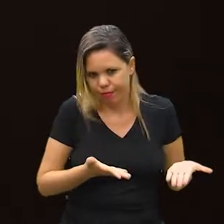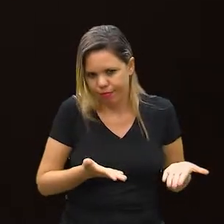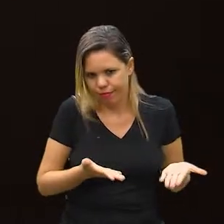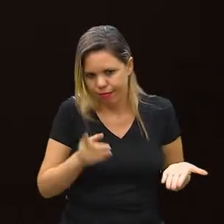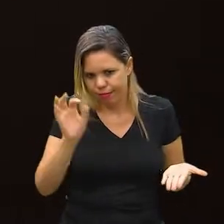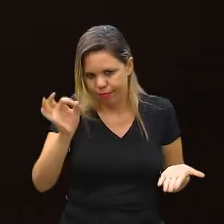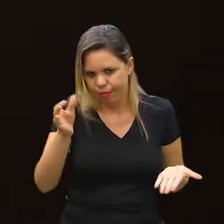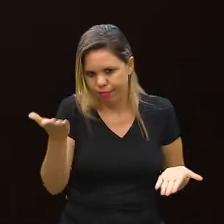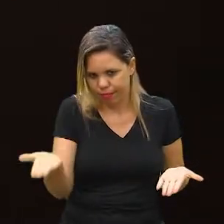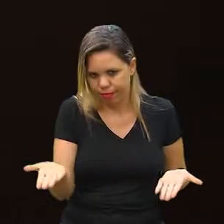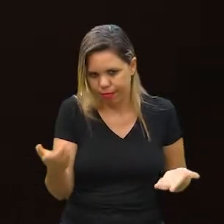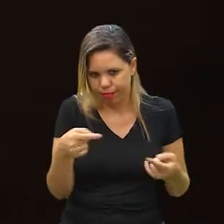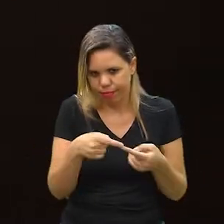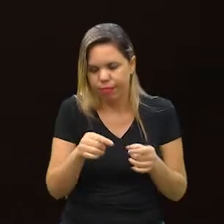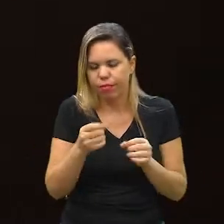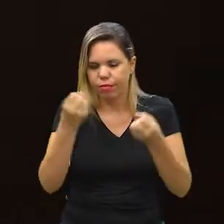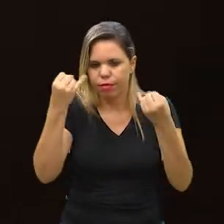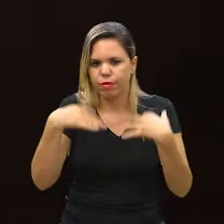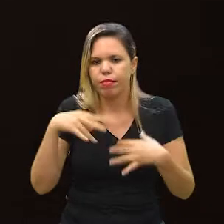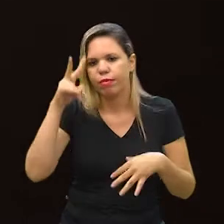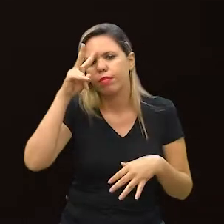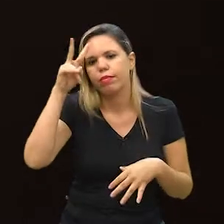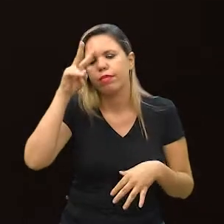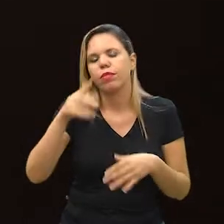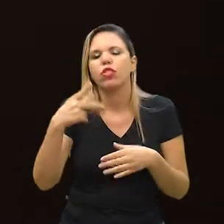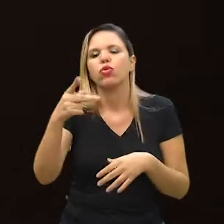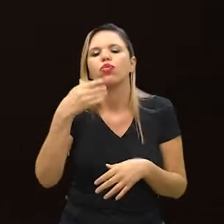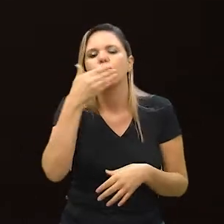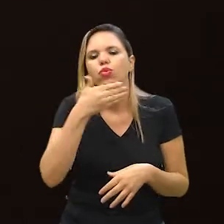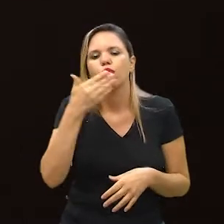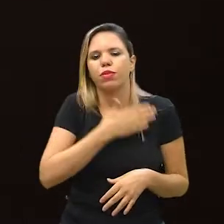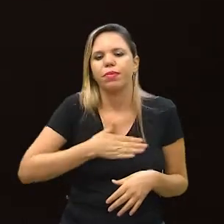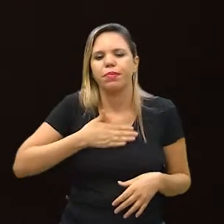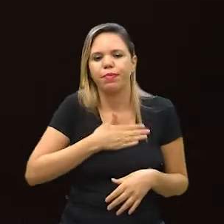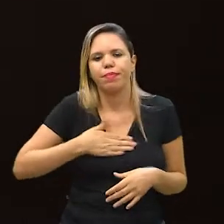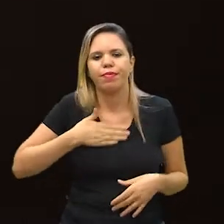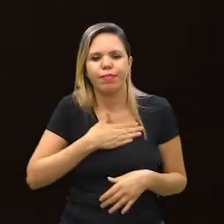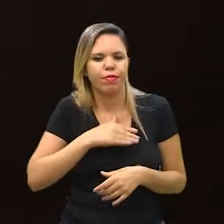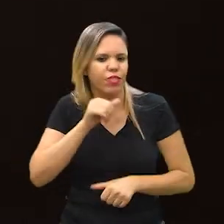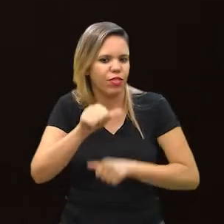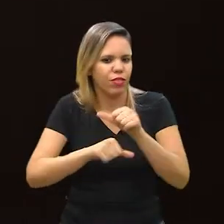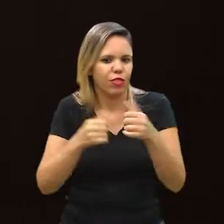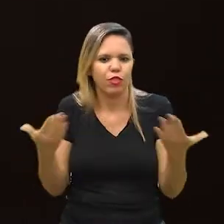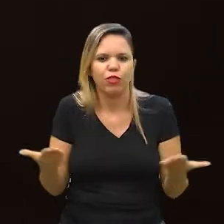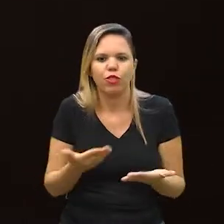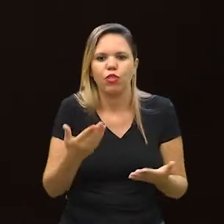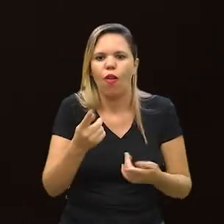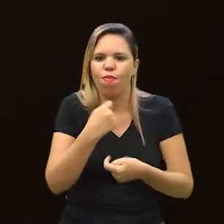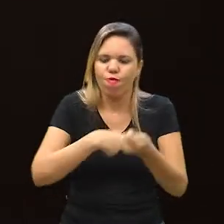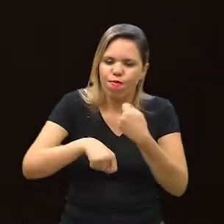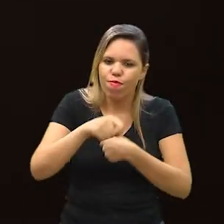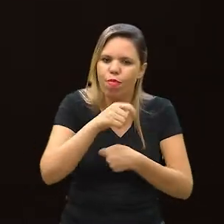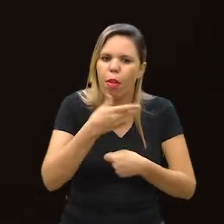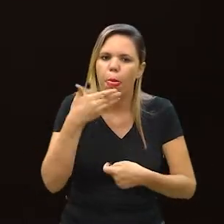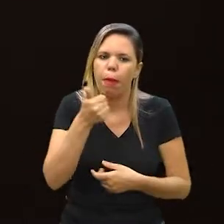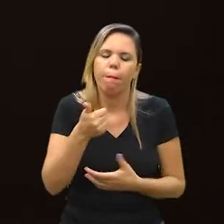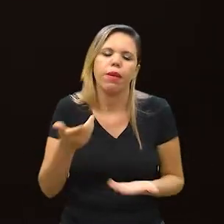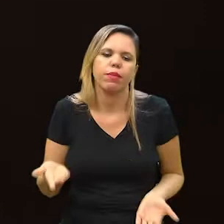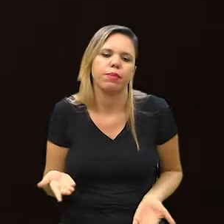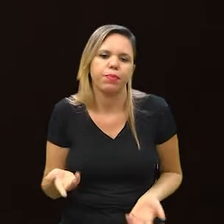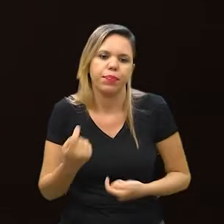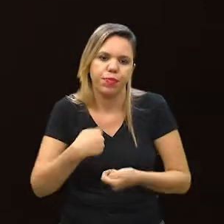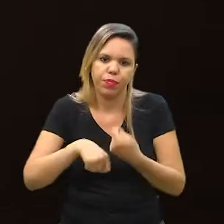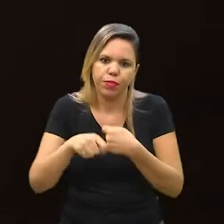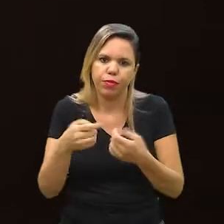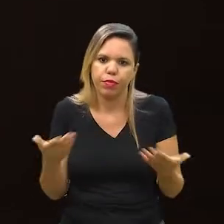isso mesmo? Conta pra gente essa história em que seu doce preferido virou hoje o seu negócio e aí o